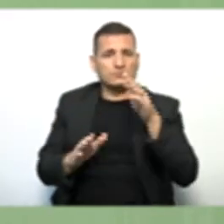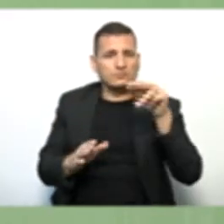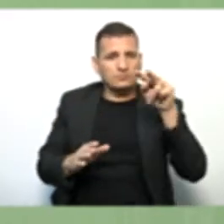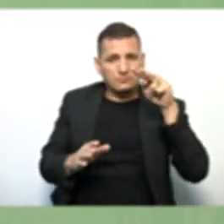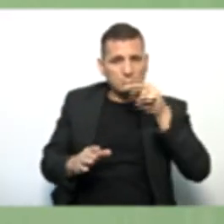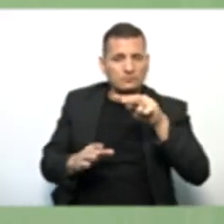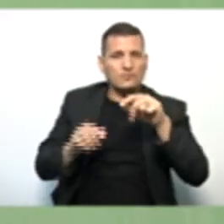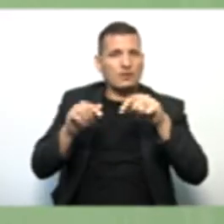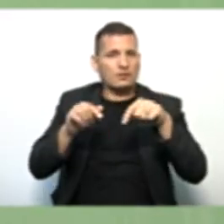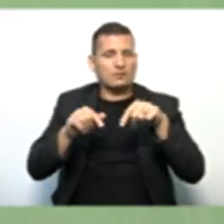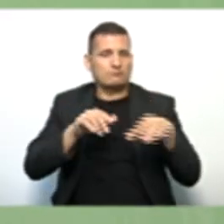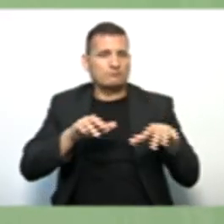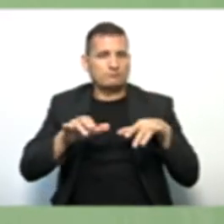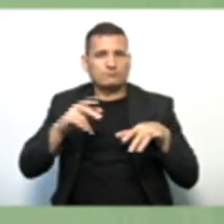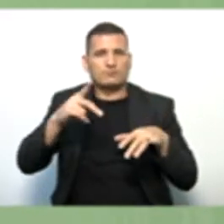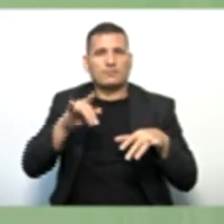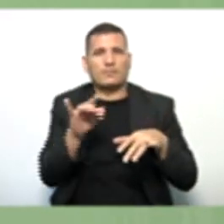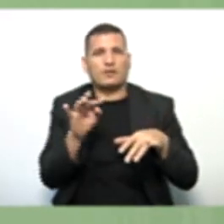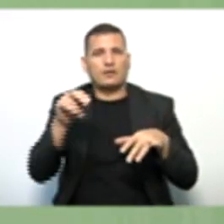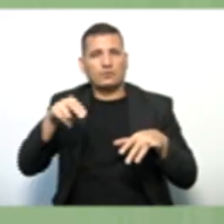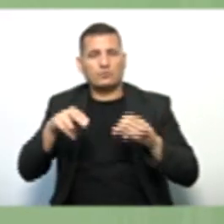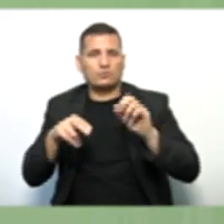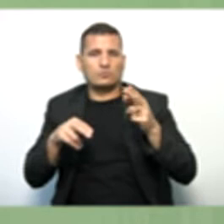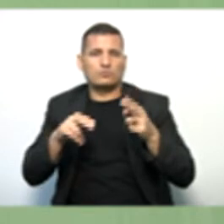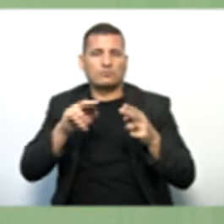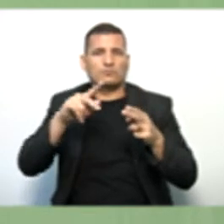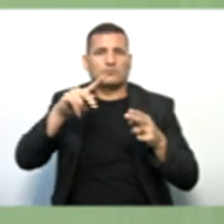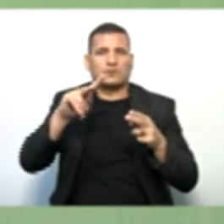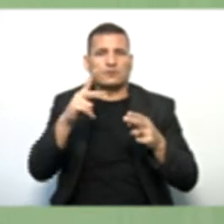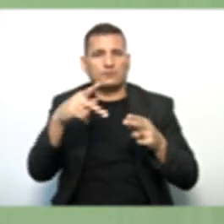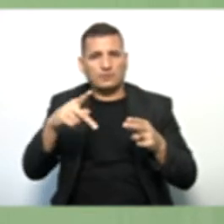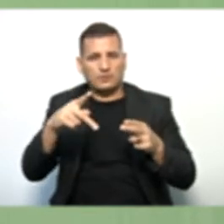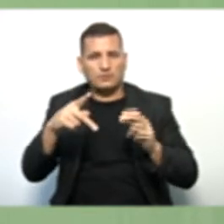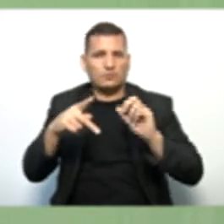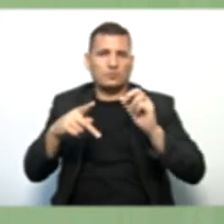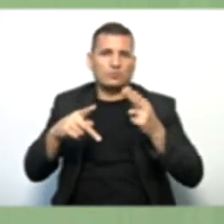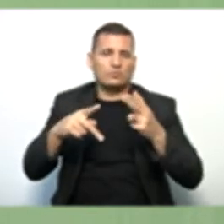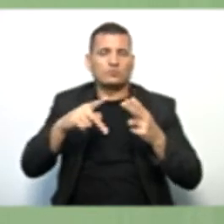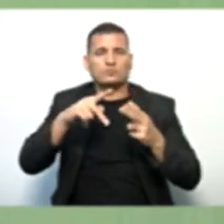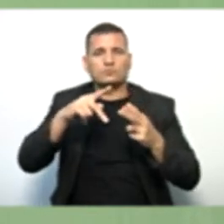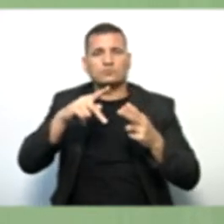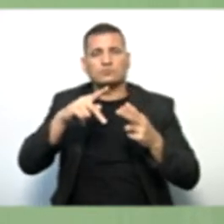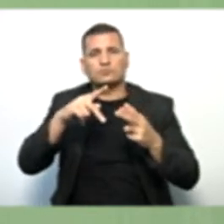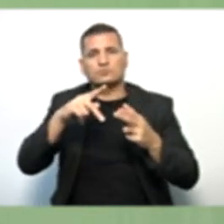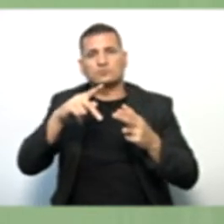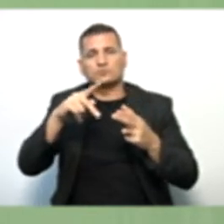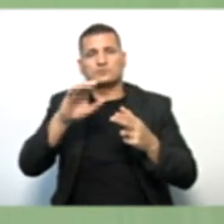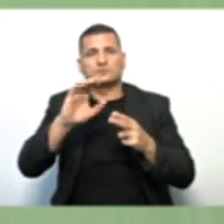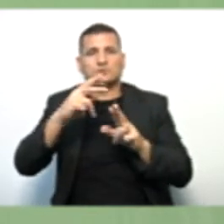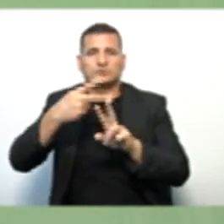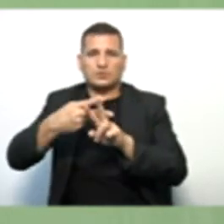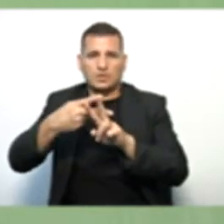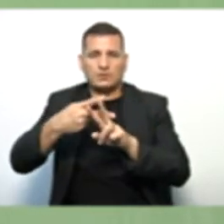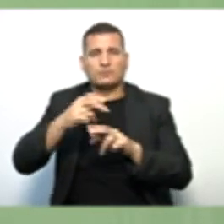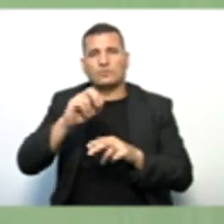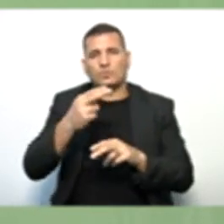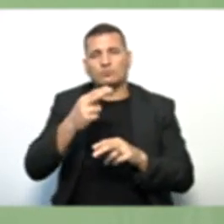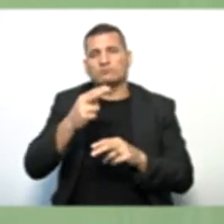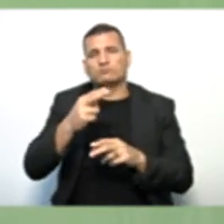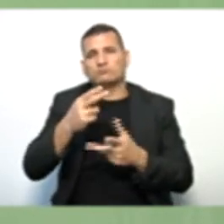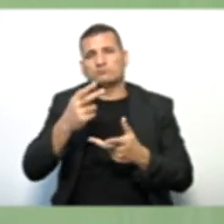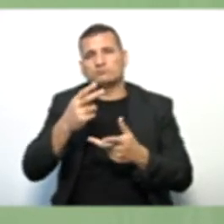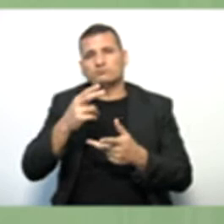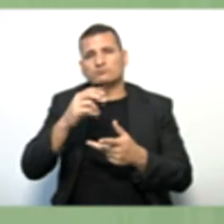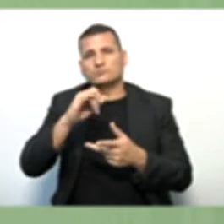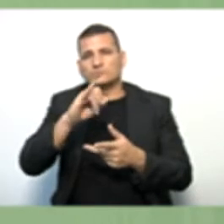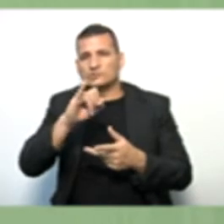usa aqui o Python, ou PHP, Lua, JavaScript, C Sharp, quando a gente faz um erro, quando a gente comete um erro de